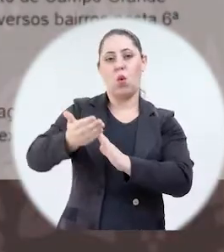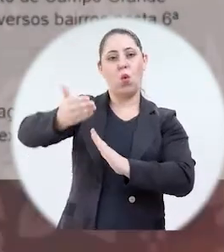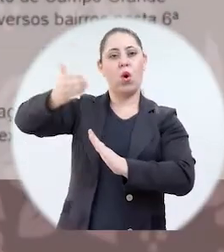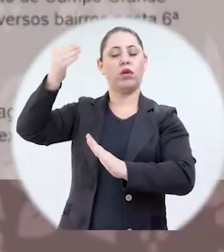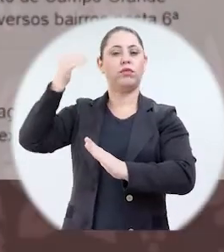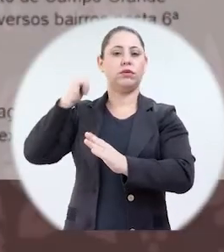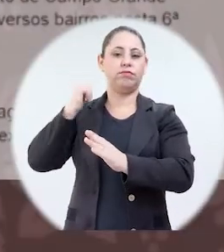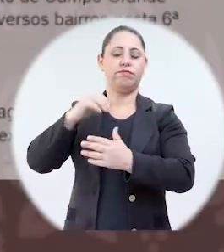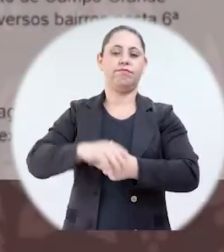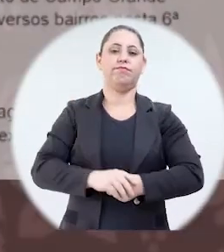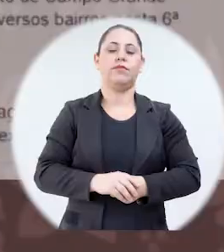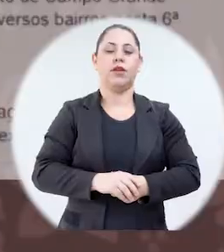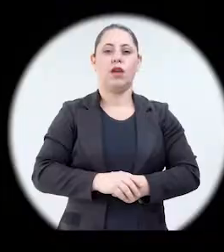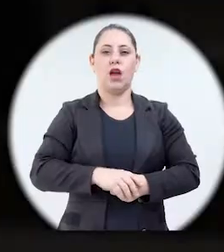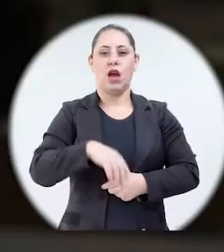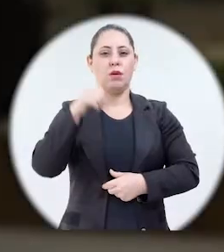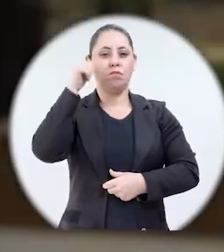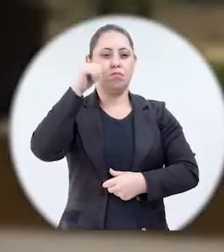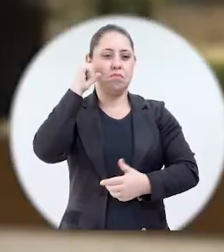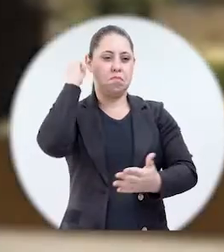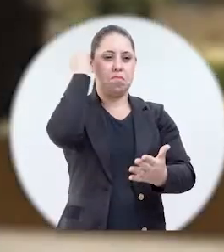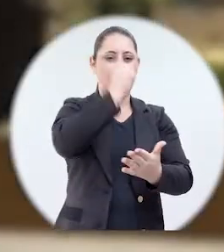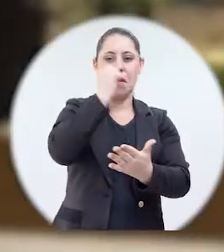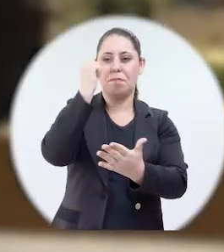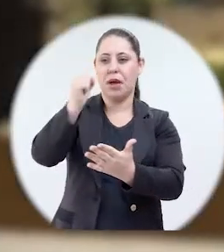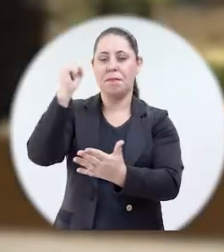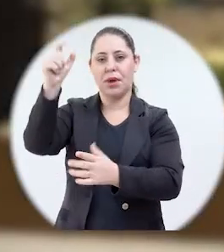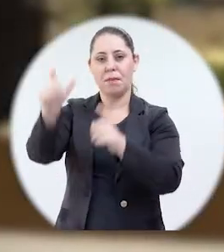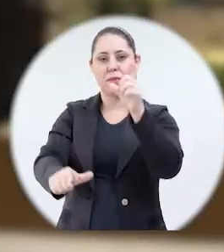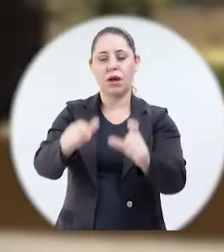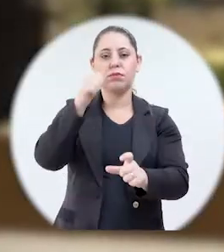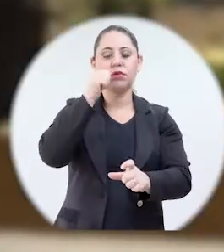do ano passado. O feminicídio subiu